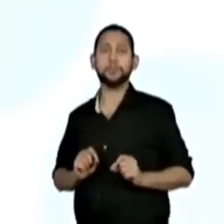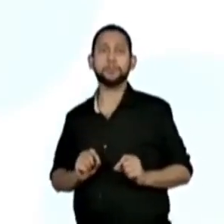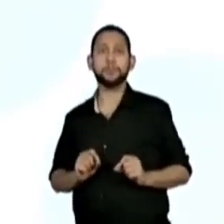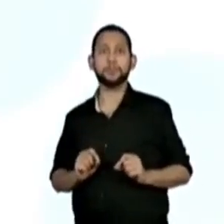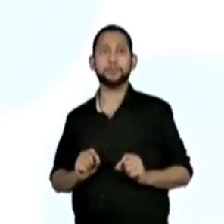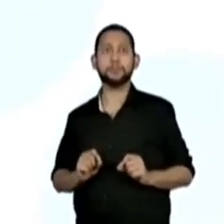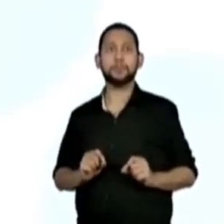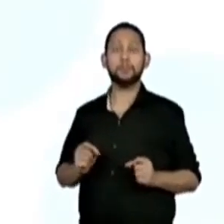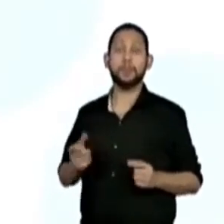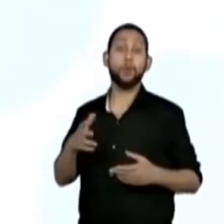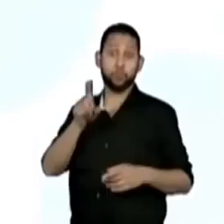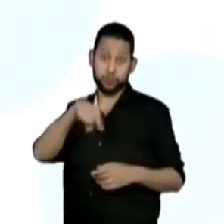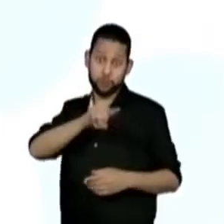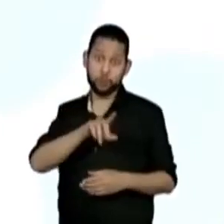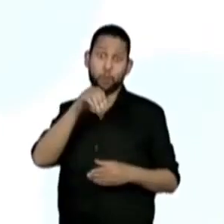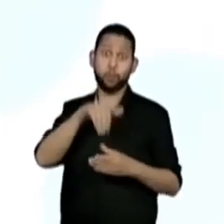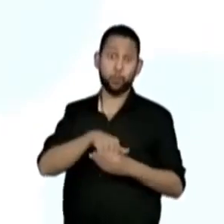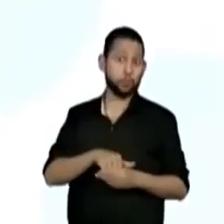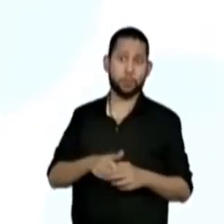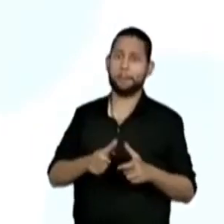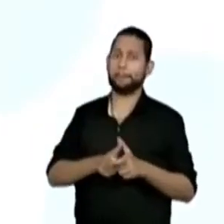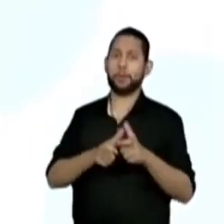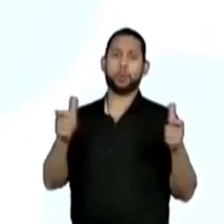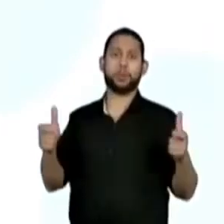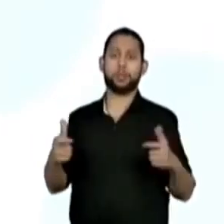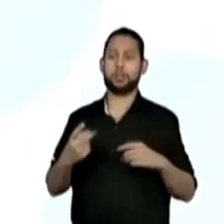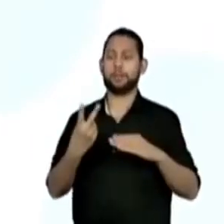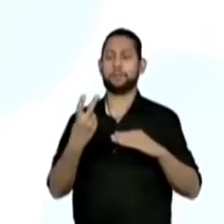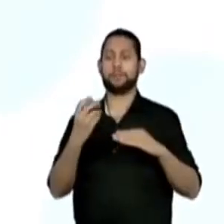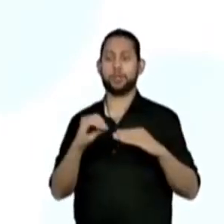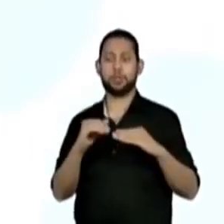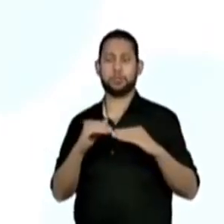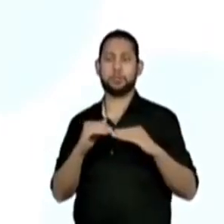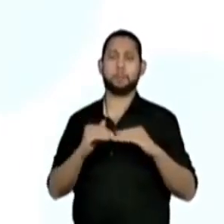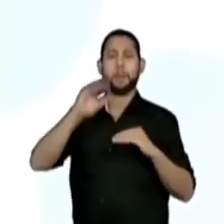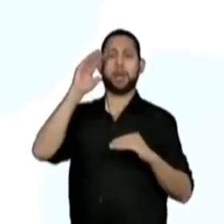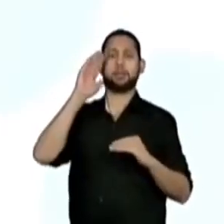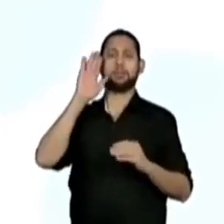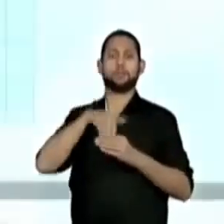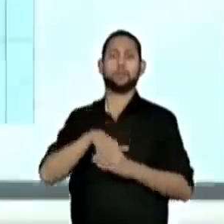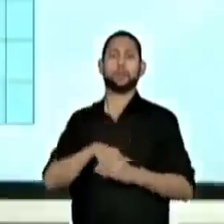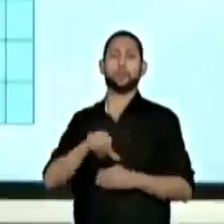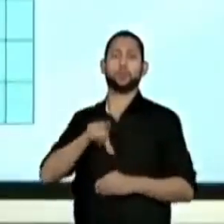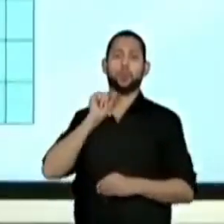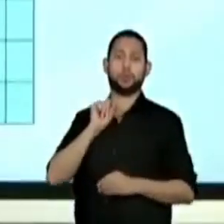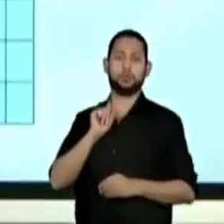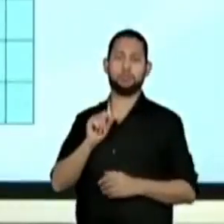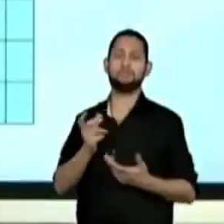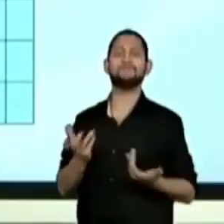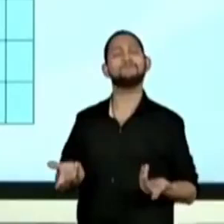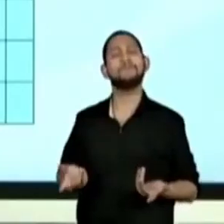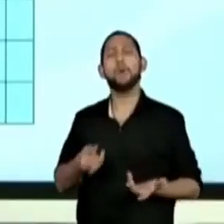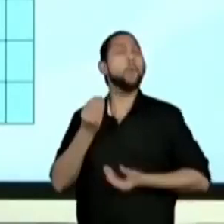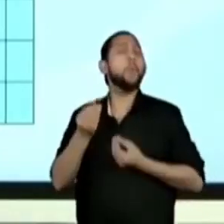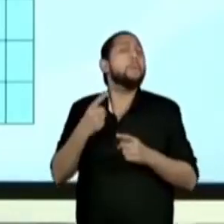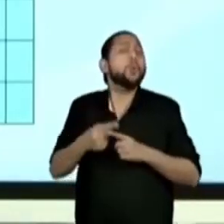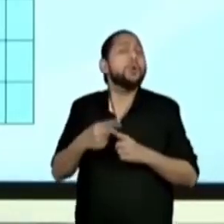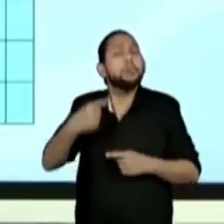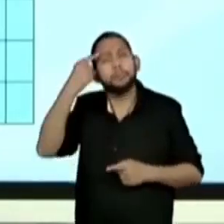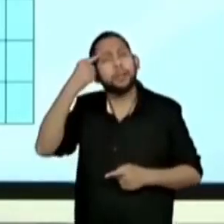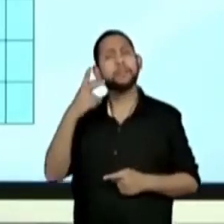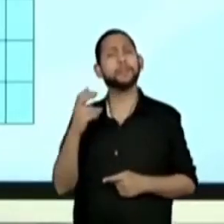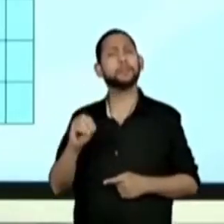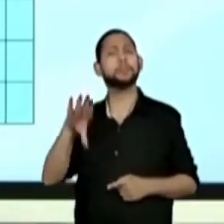Ok E aí A grande maioria a grande massa do nosso chat concluiu que essa imagem tem mais de 20 peças